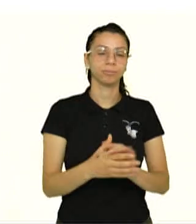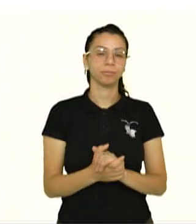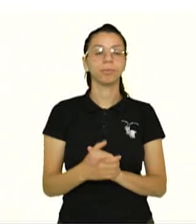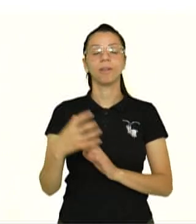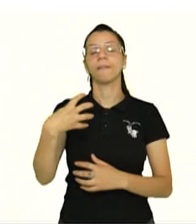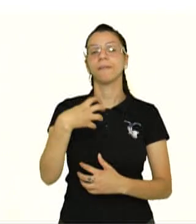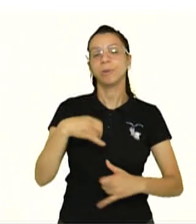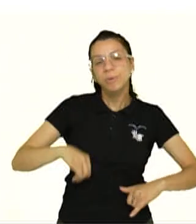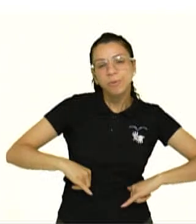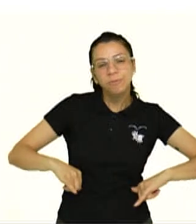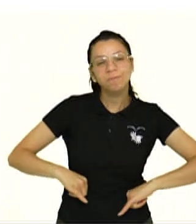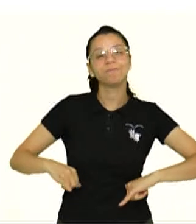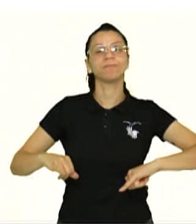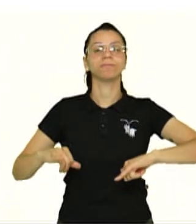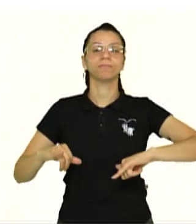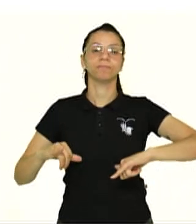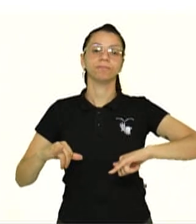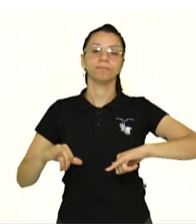o sofrimento,